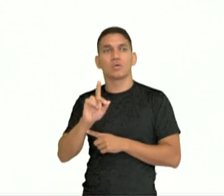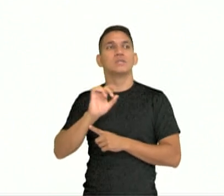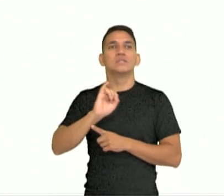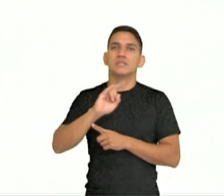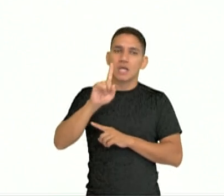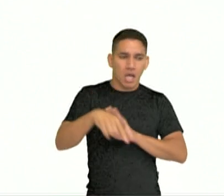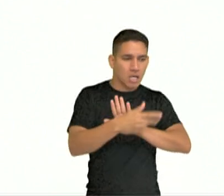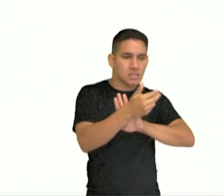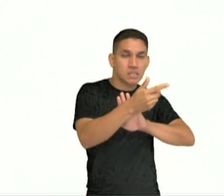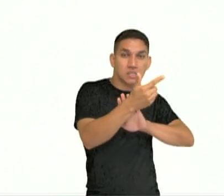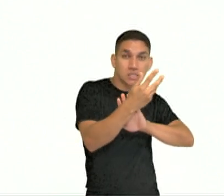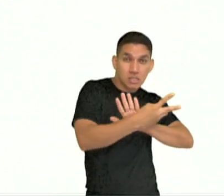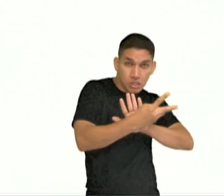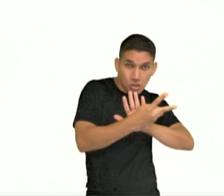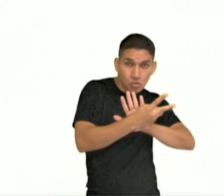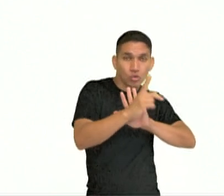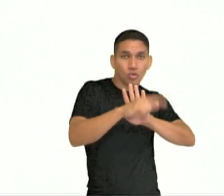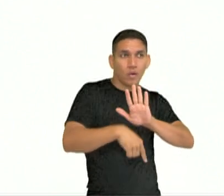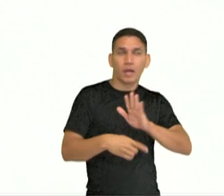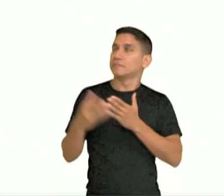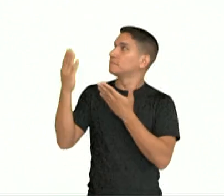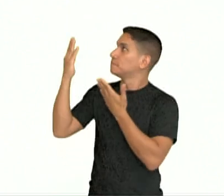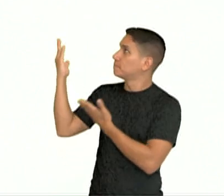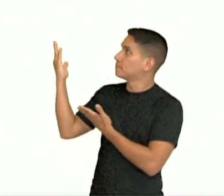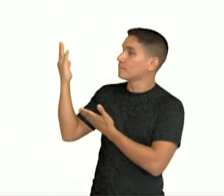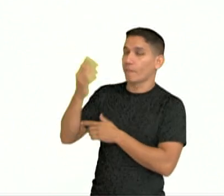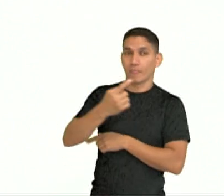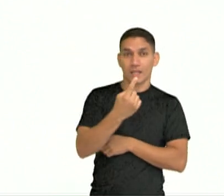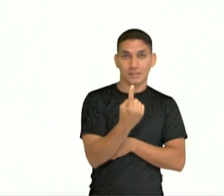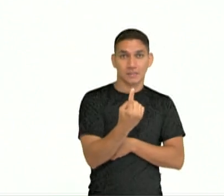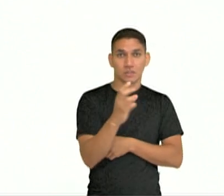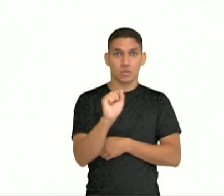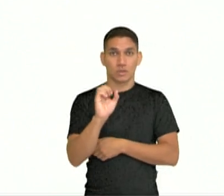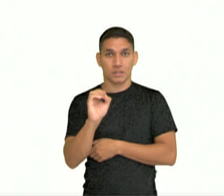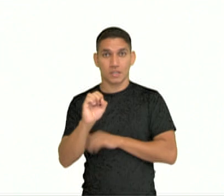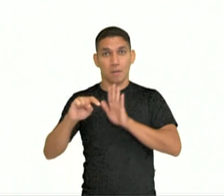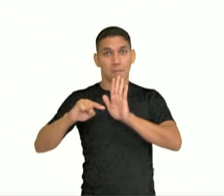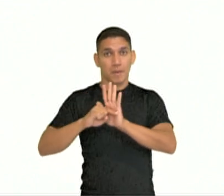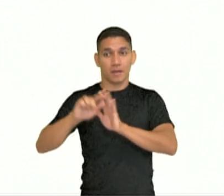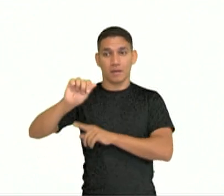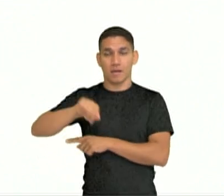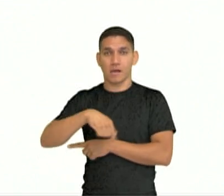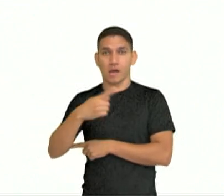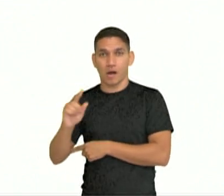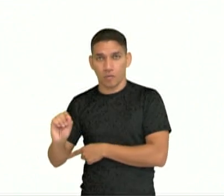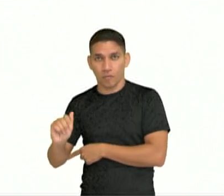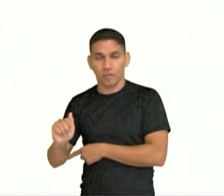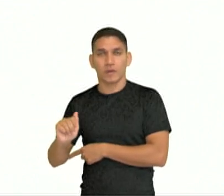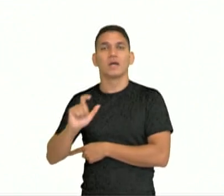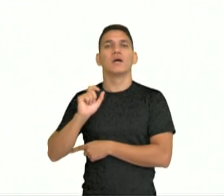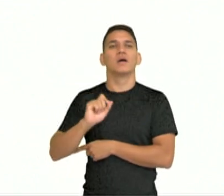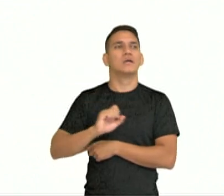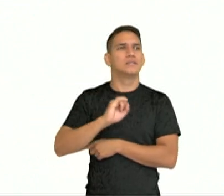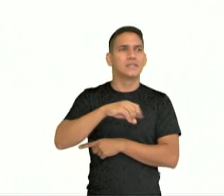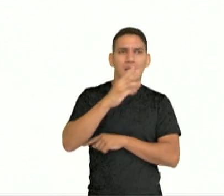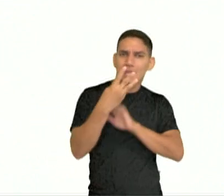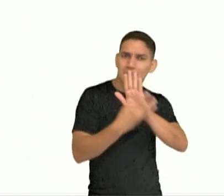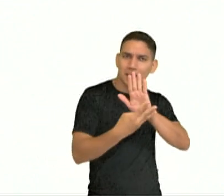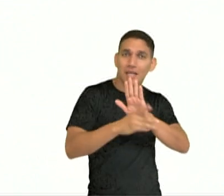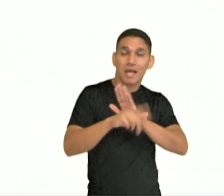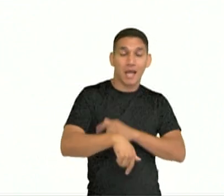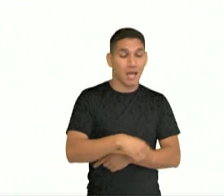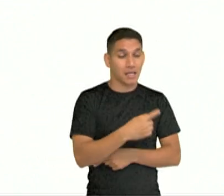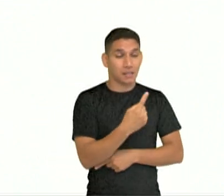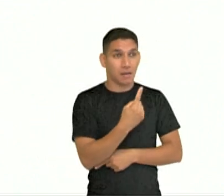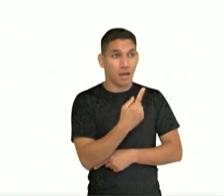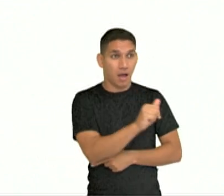vou fazer 180 menos alfa. Se o ângulo estiver no terceiro quadrante, eu vou fazer o ângulo menos o 180. E, por fim, se ele